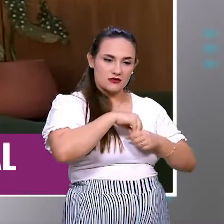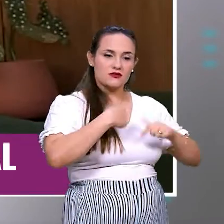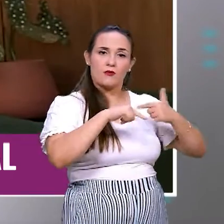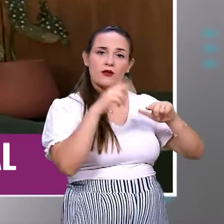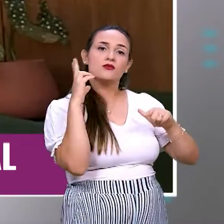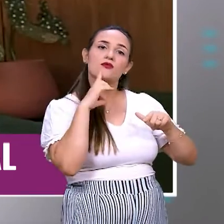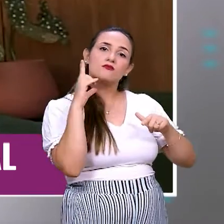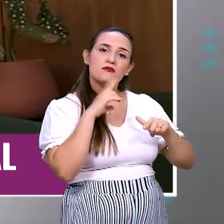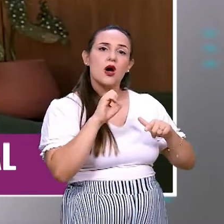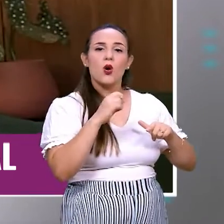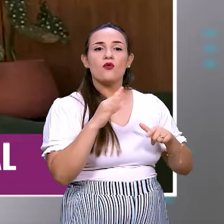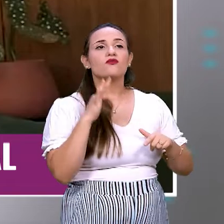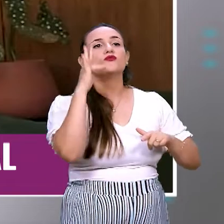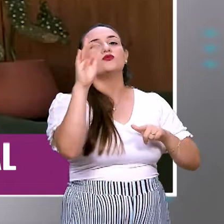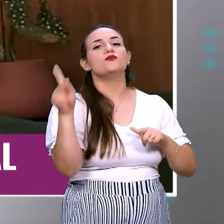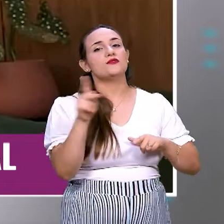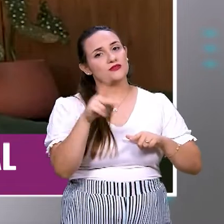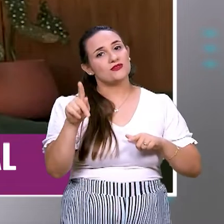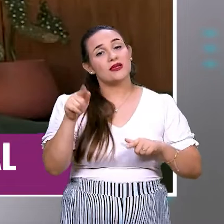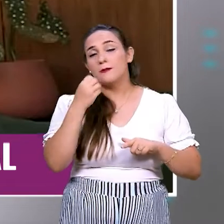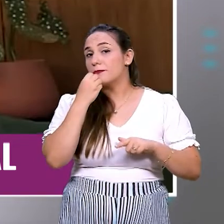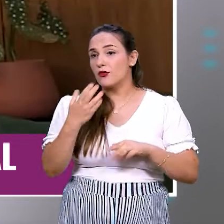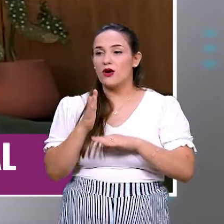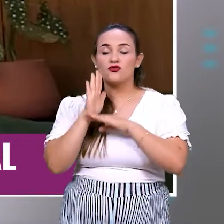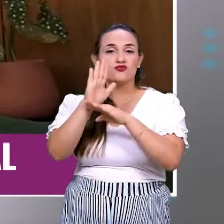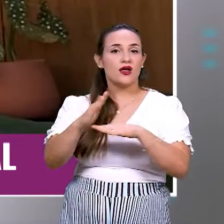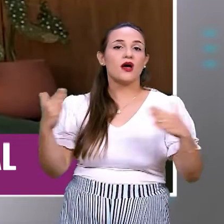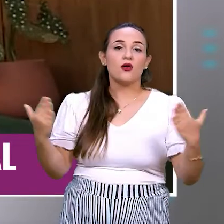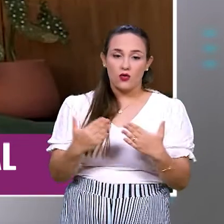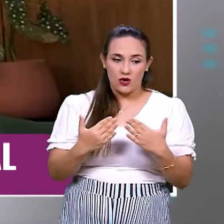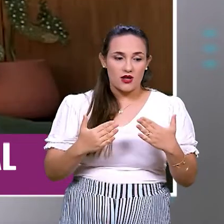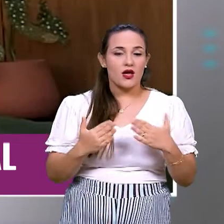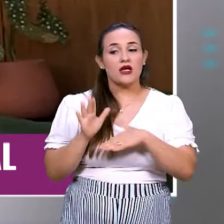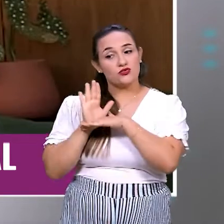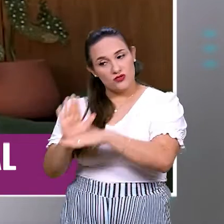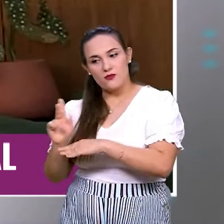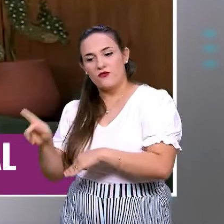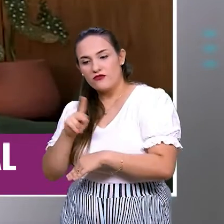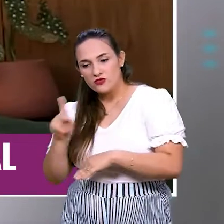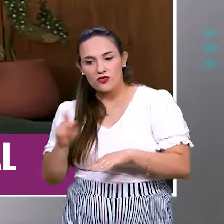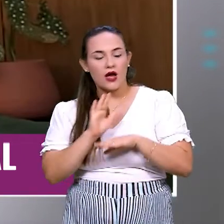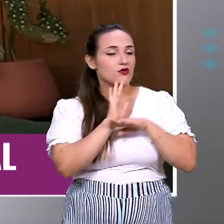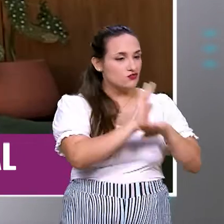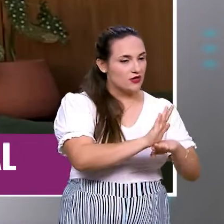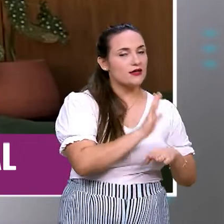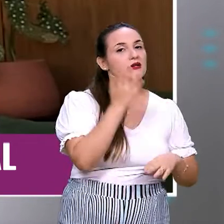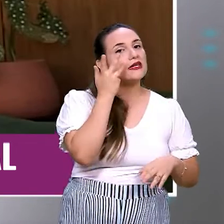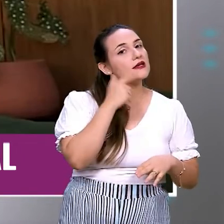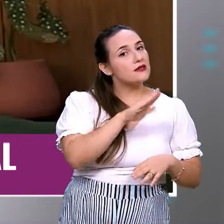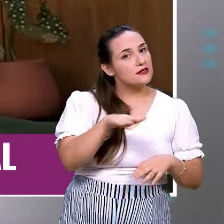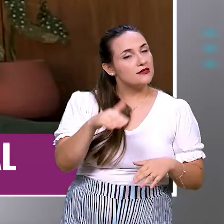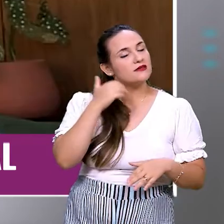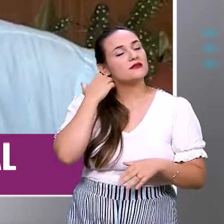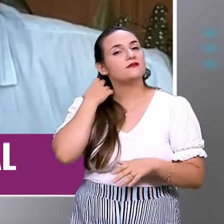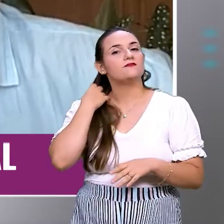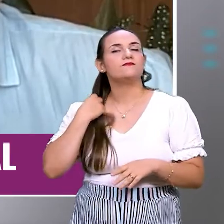quando essas crianças virarem professores, é agora já, os benefícios são agora, e são para nós e para eles.